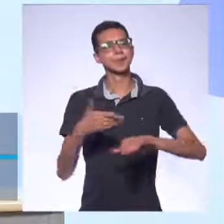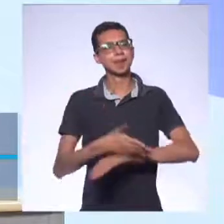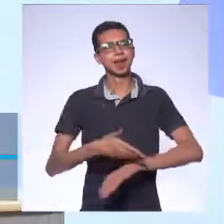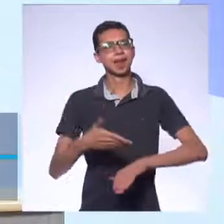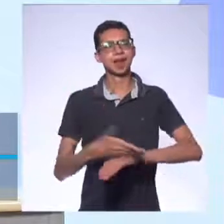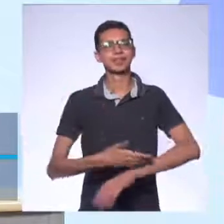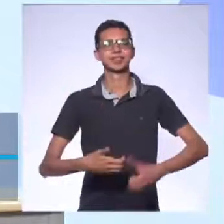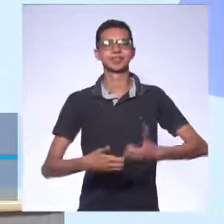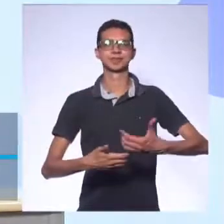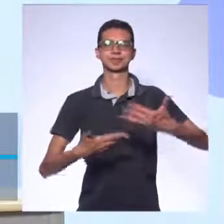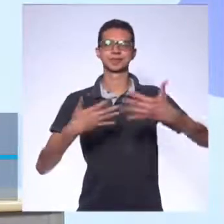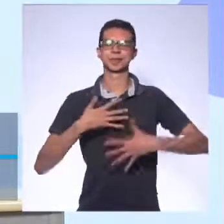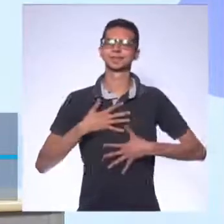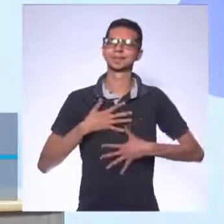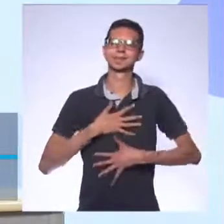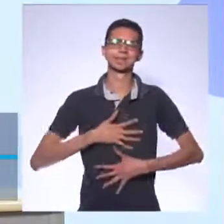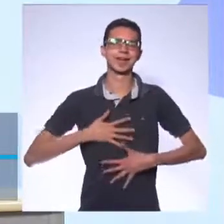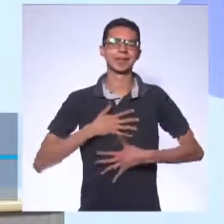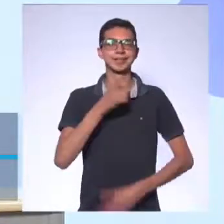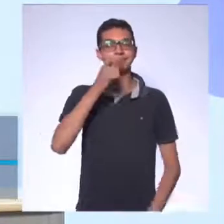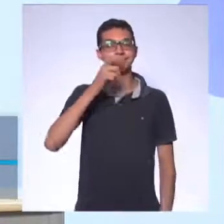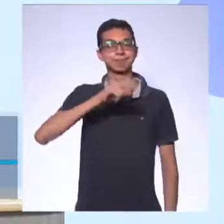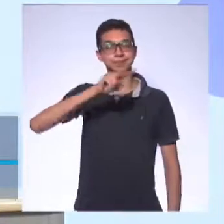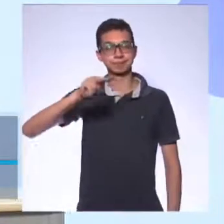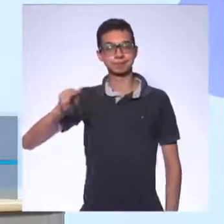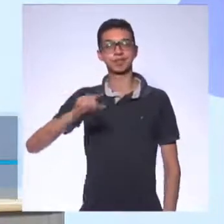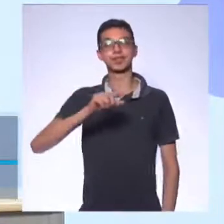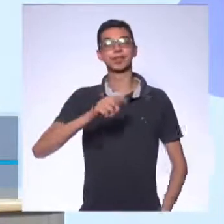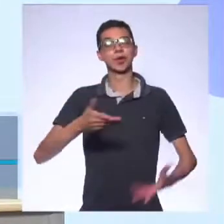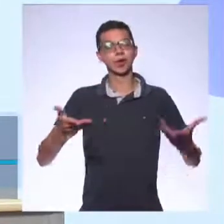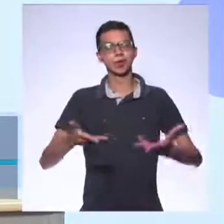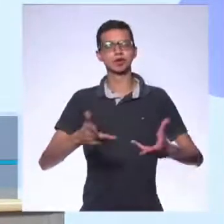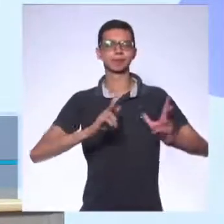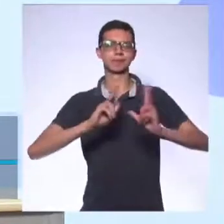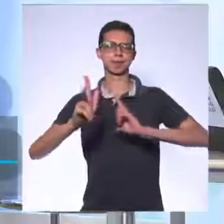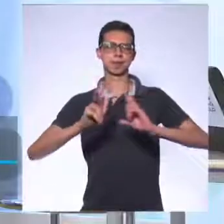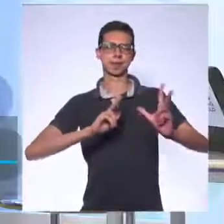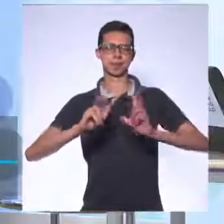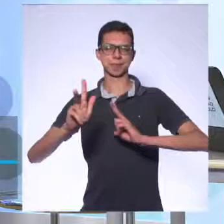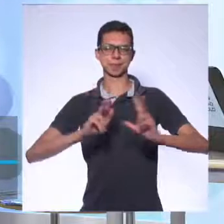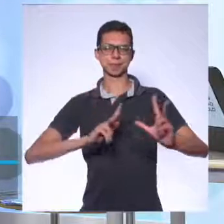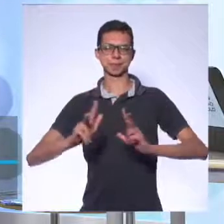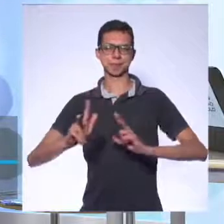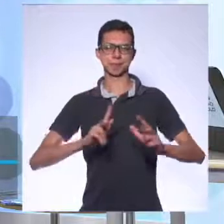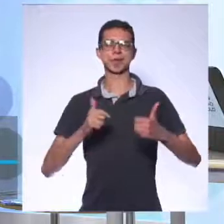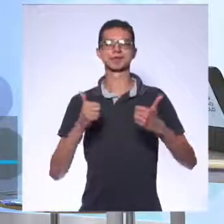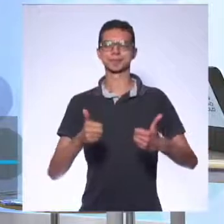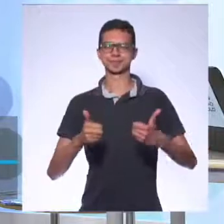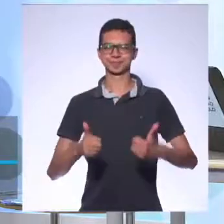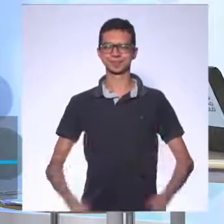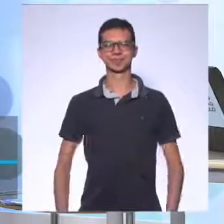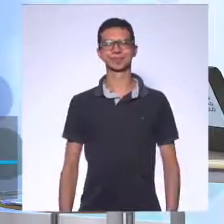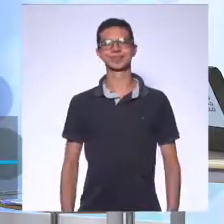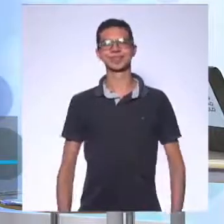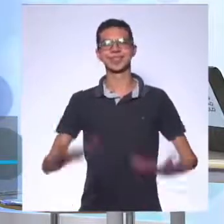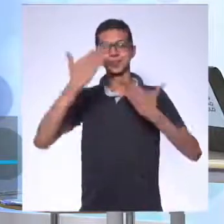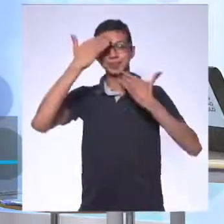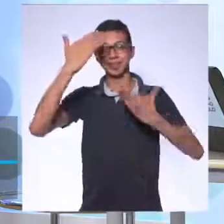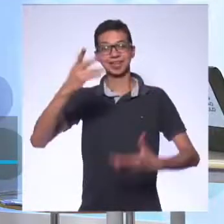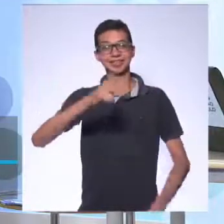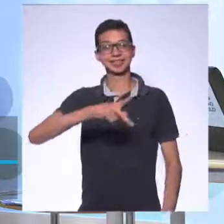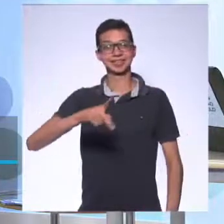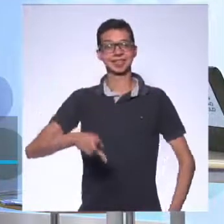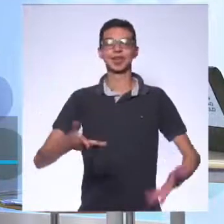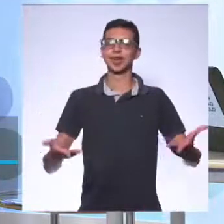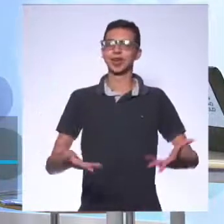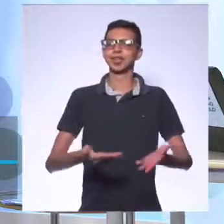prazer ler os comentários e dialogar com vocês na tarde de hoje. Muito bem, muito obrigado, professora. Bom, vamos primeiro